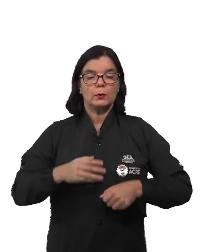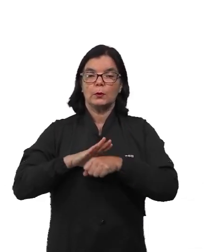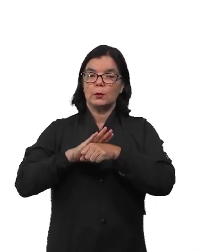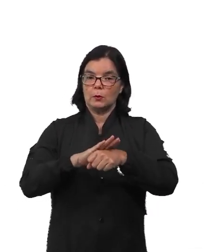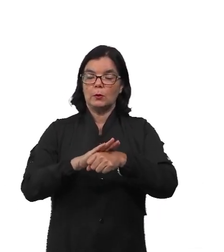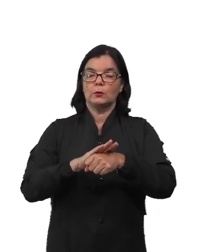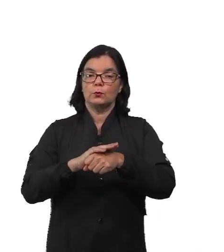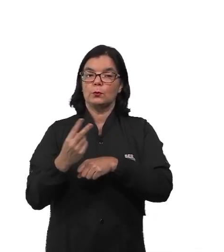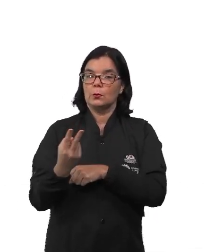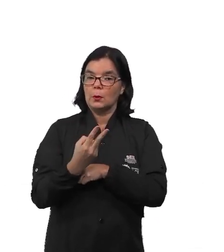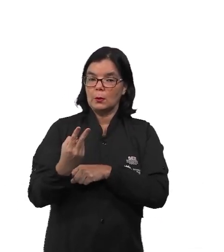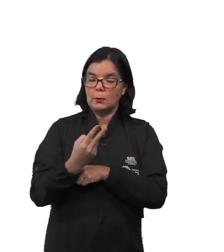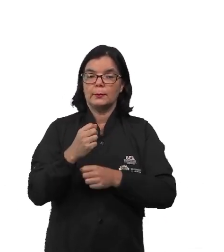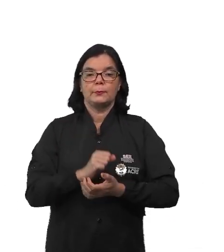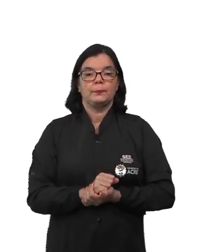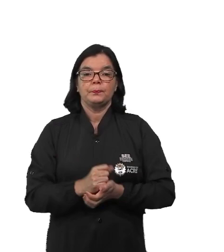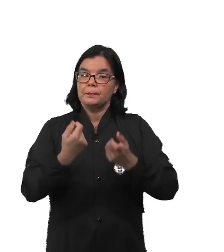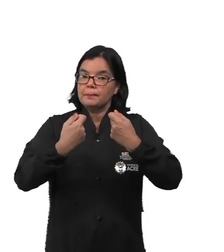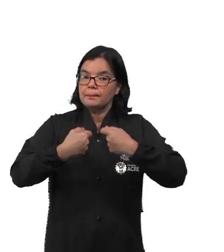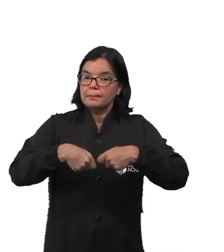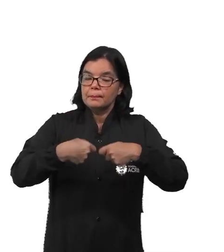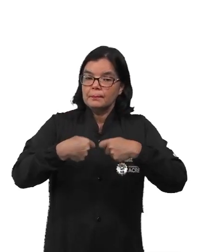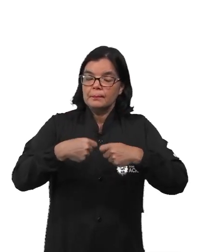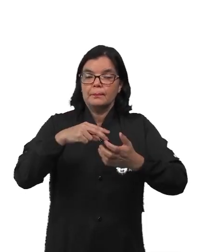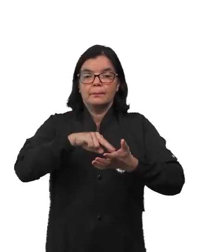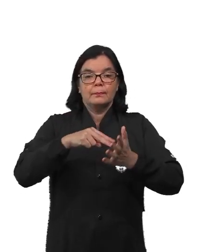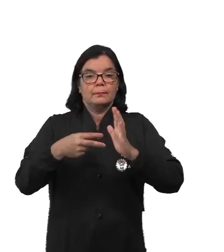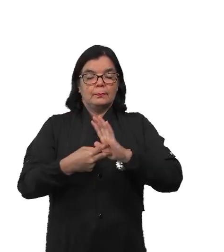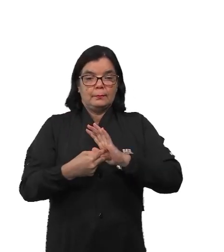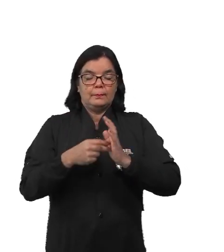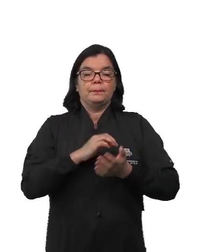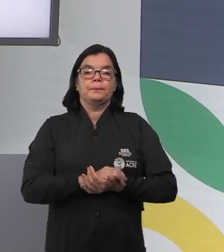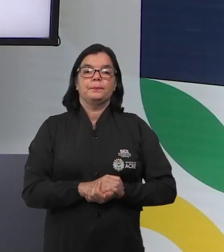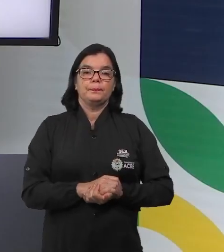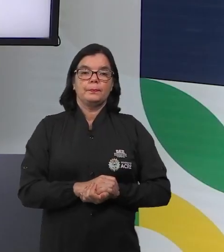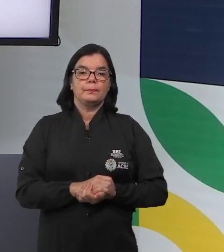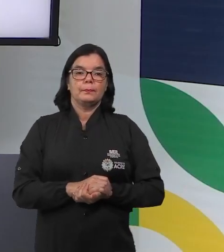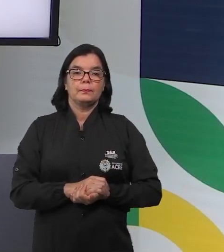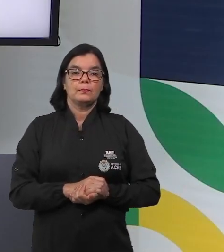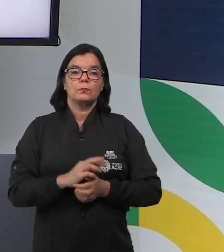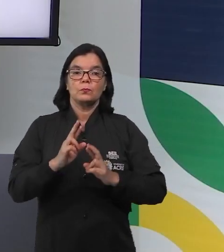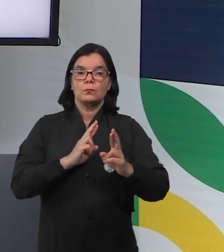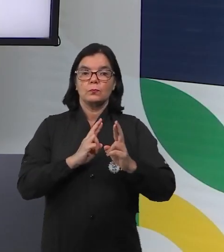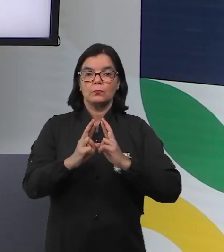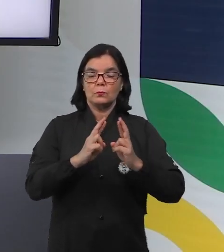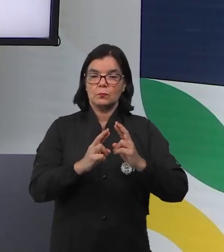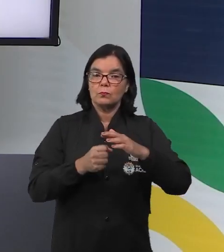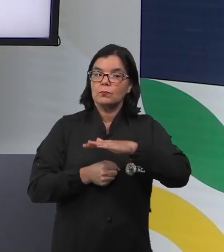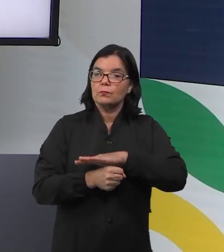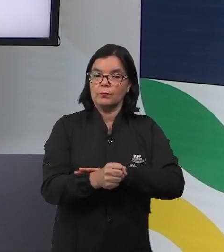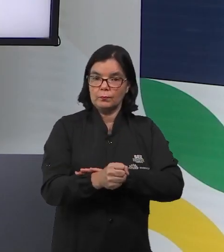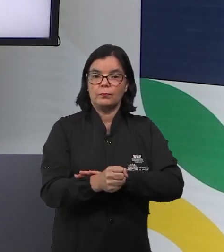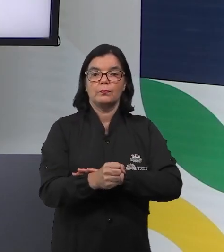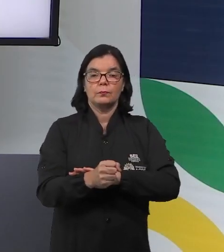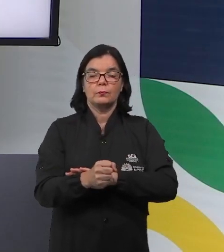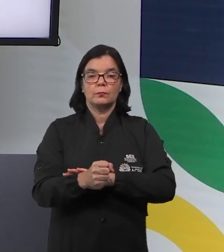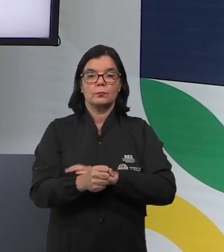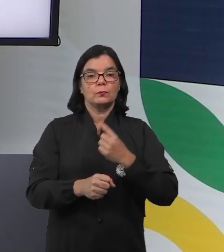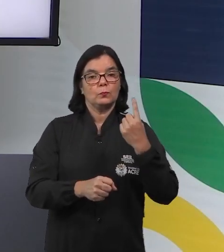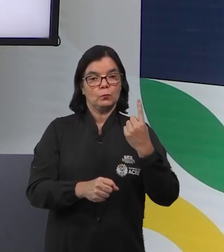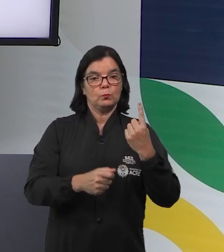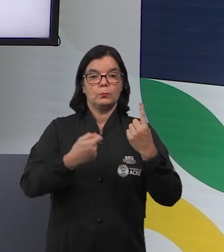beneficiam ambas. Quando eu falo necessária, eu estou dizendo que é uma relação obrigatória.